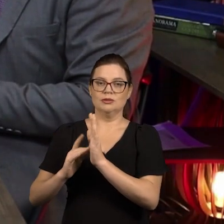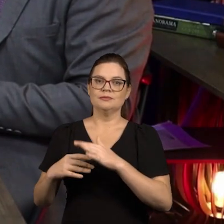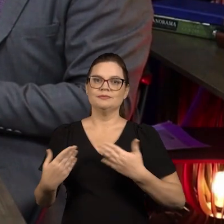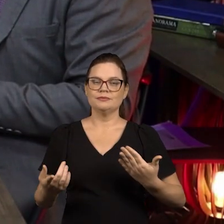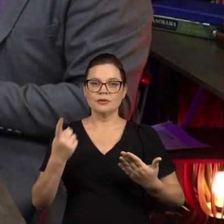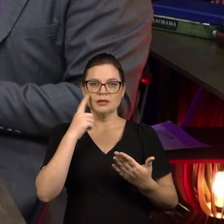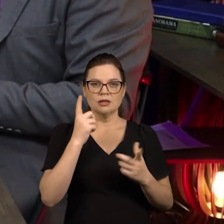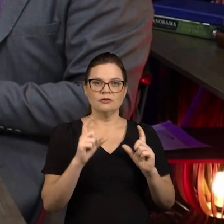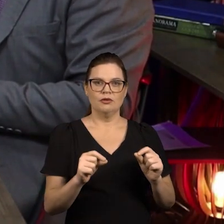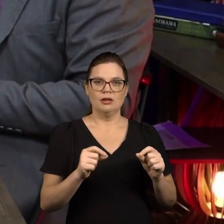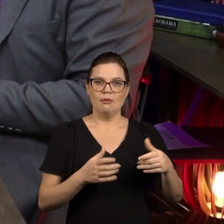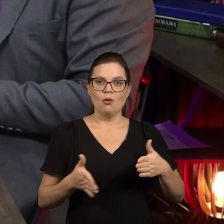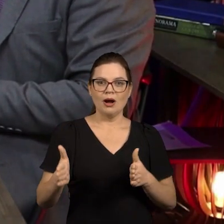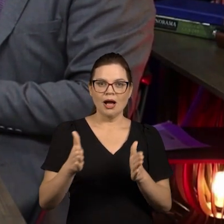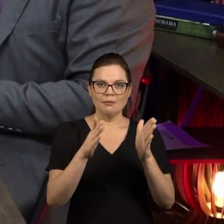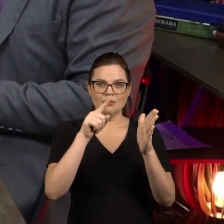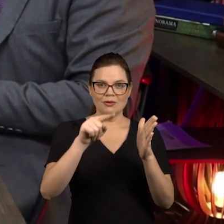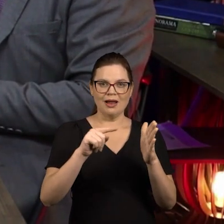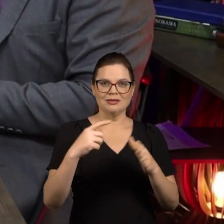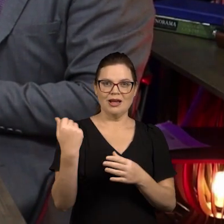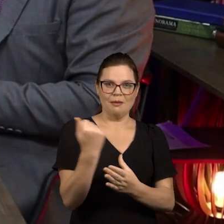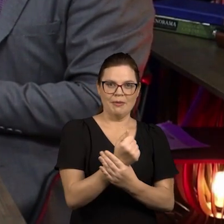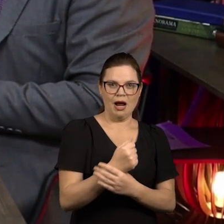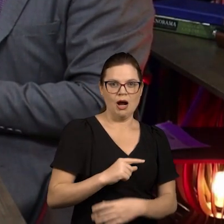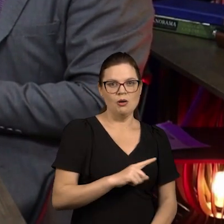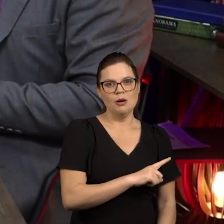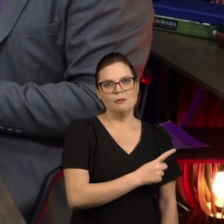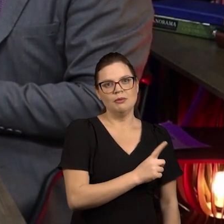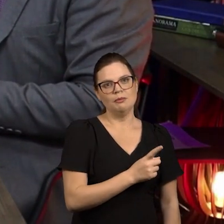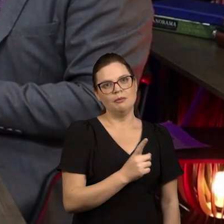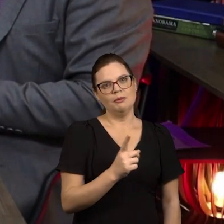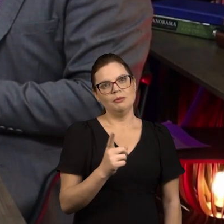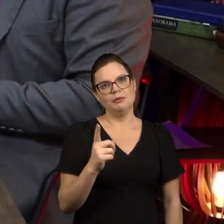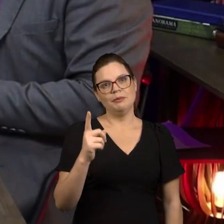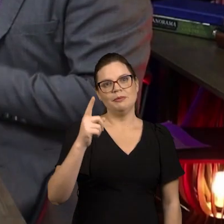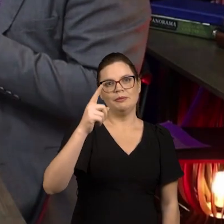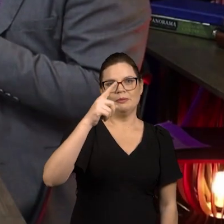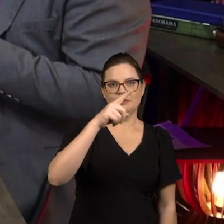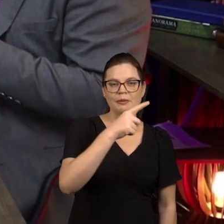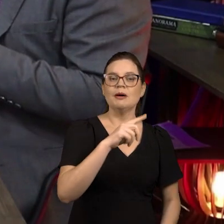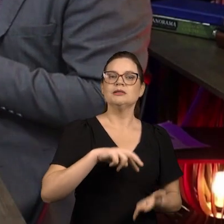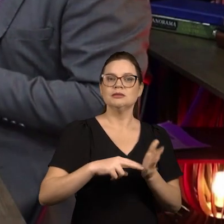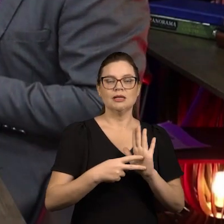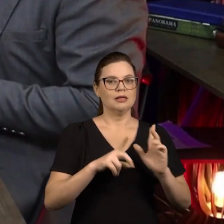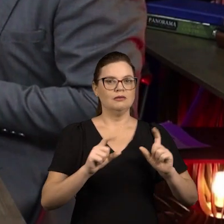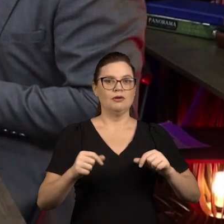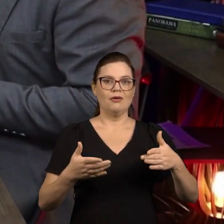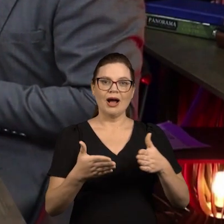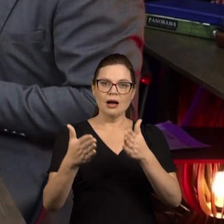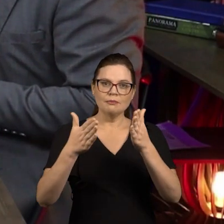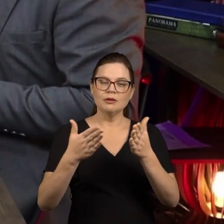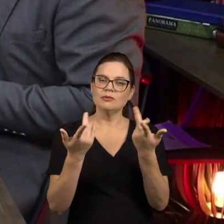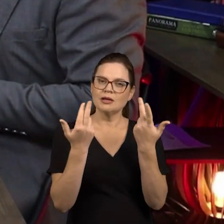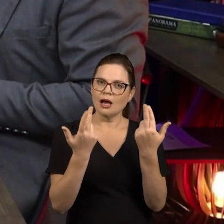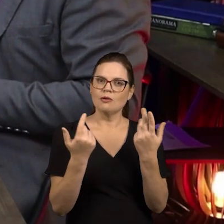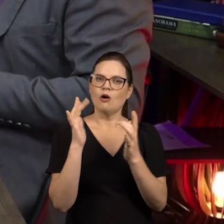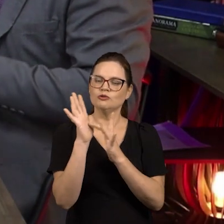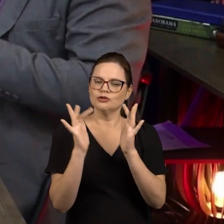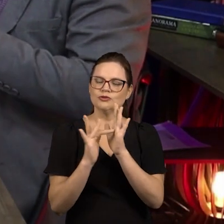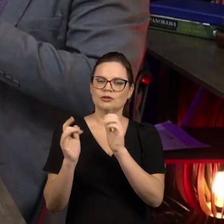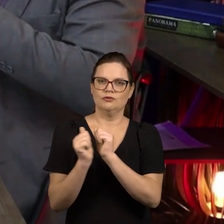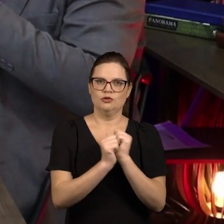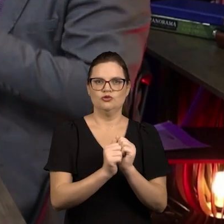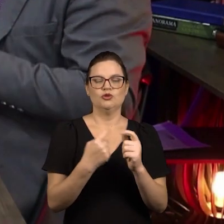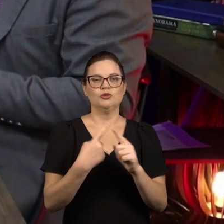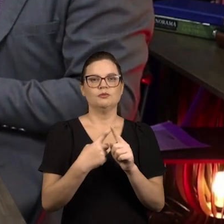né? Essa experiência, né? É uma experiência dinâmica. Deus poderia ter chamado Abraão em Ur dos